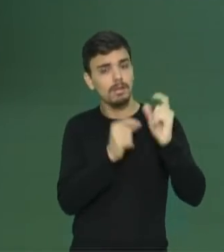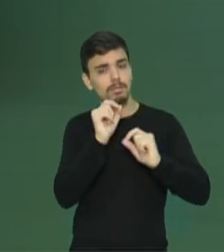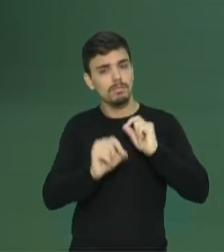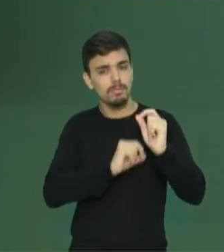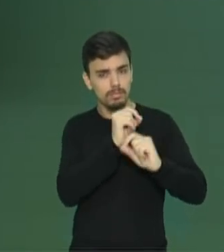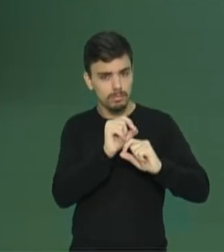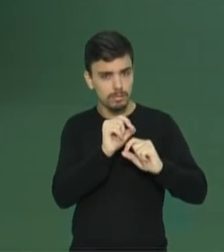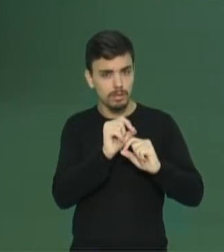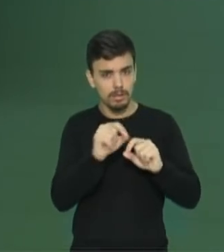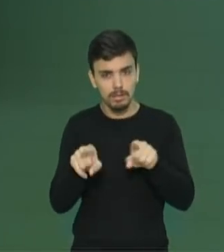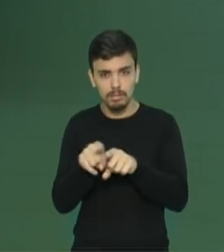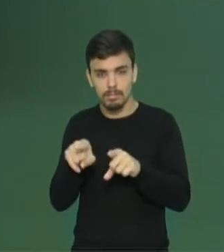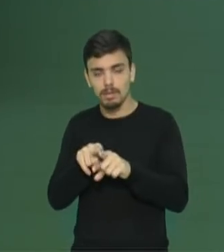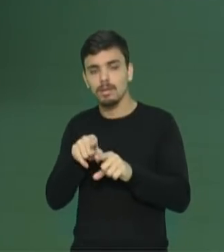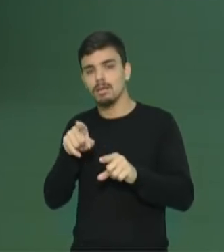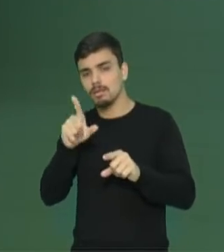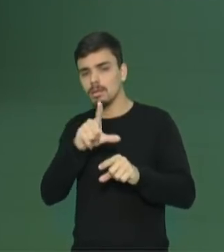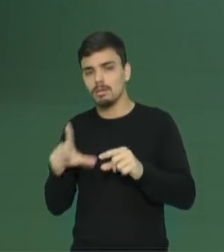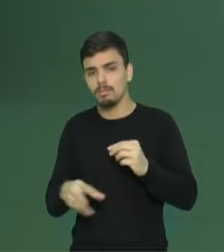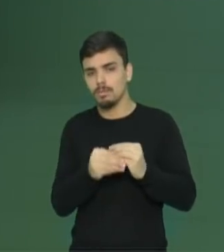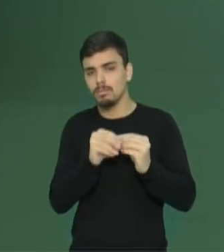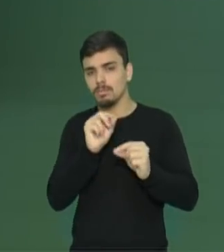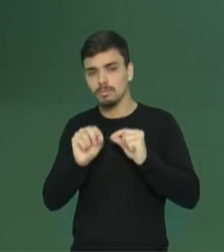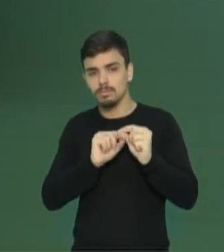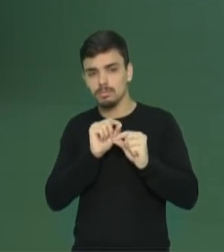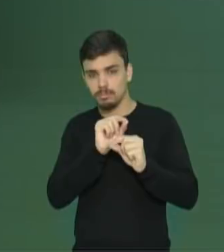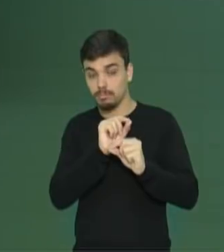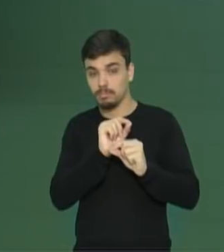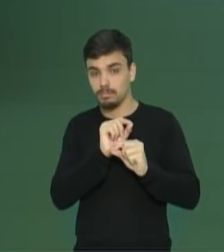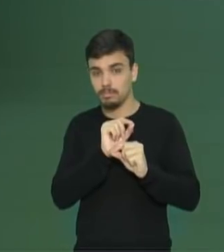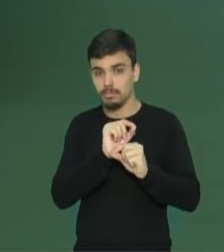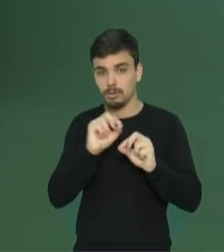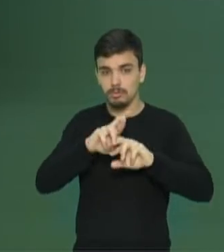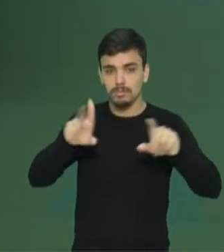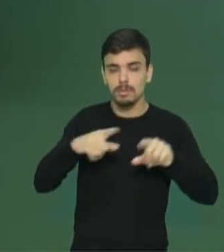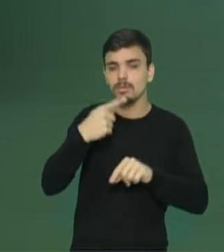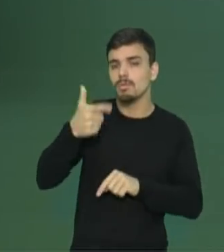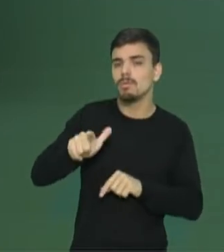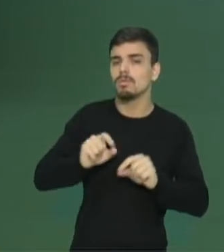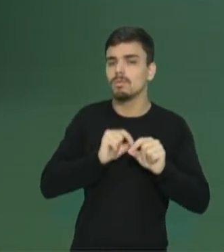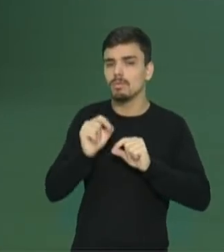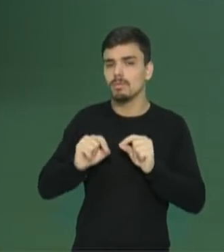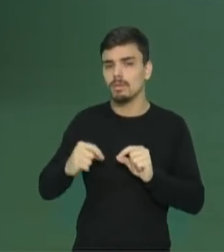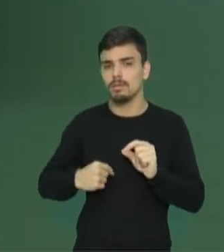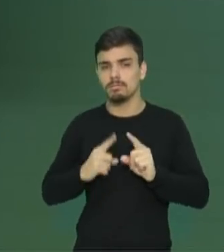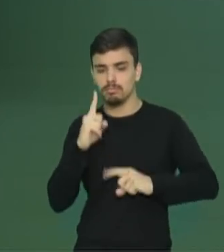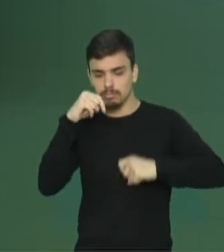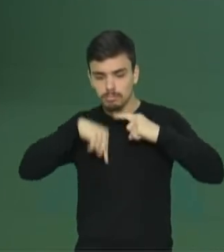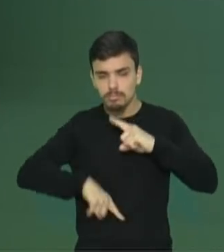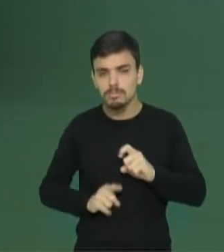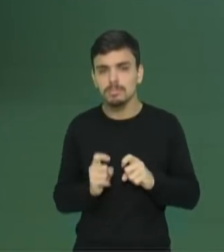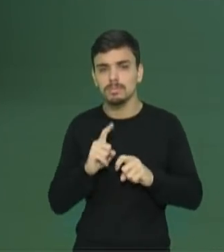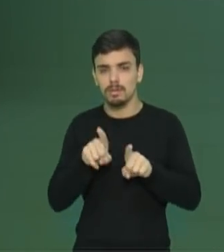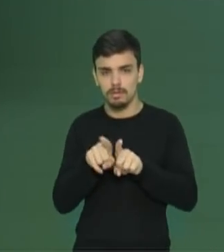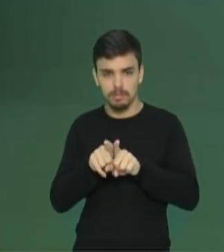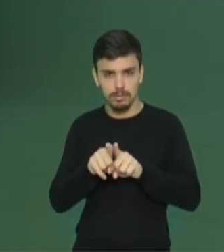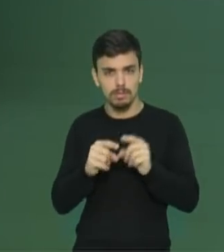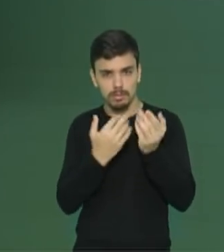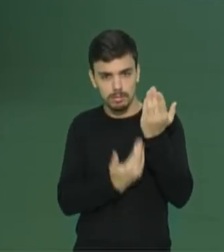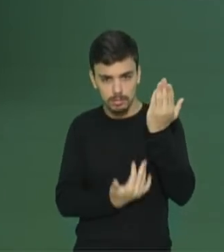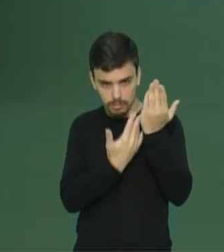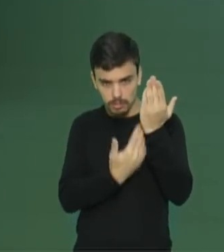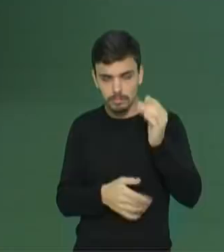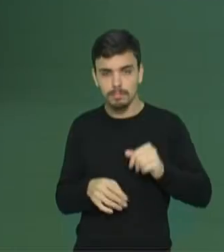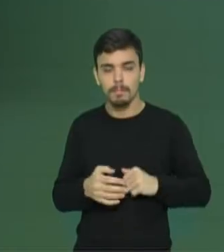nos moluscos, preenche o celoma. Diferente dos anelídeos, que o sangue circula dentro de vasos sanguíneos.